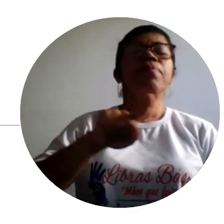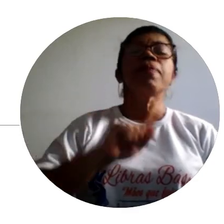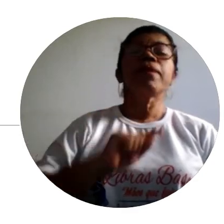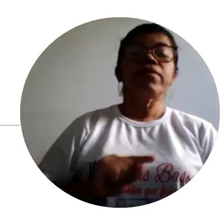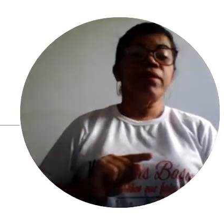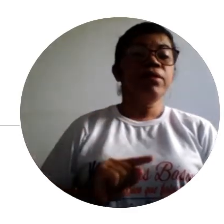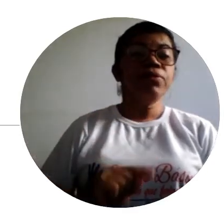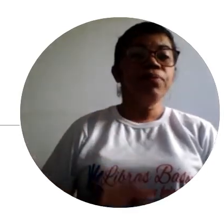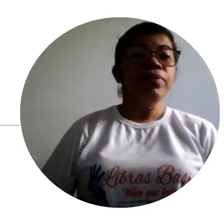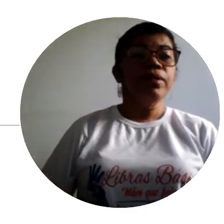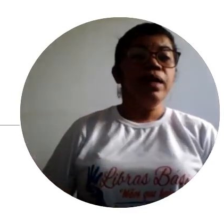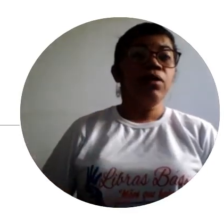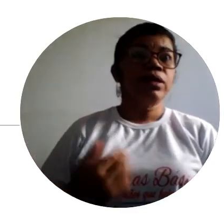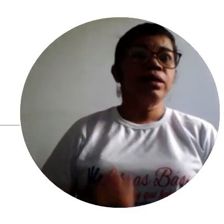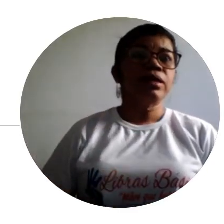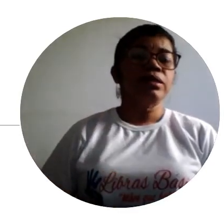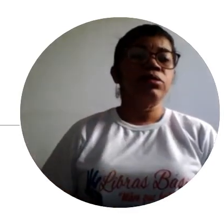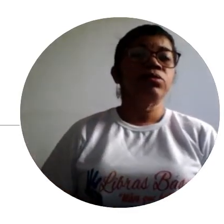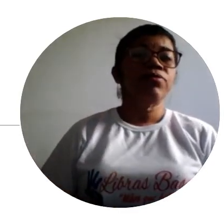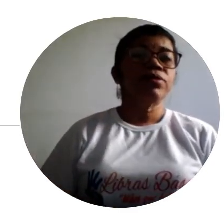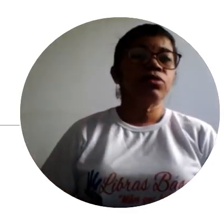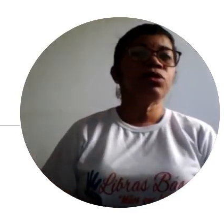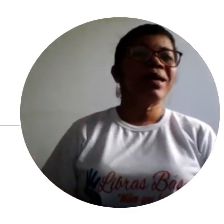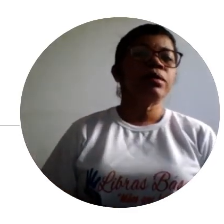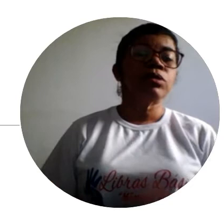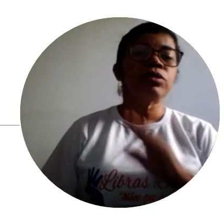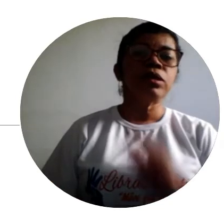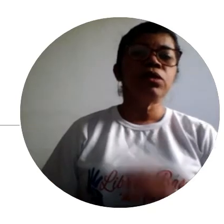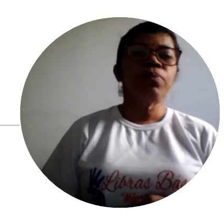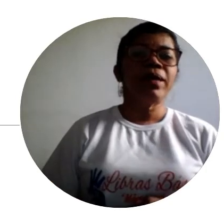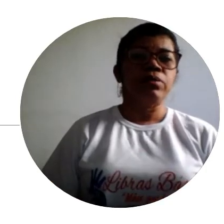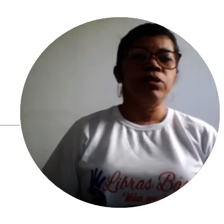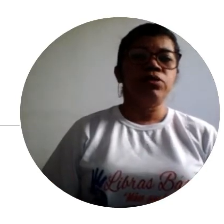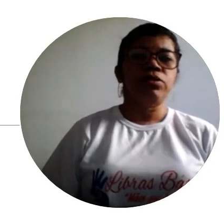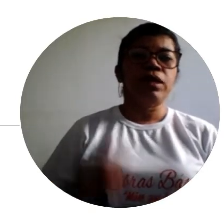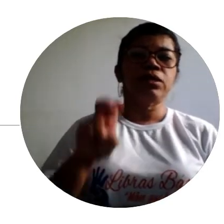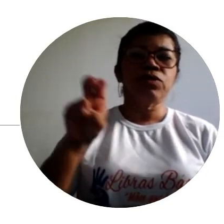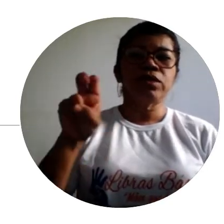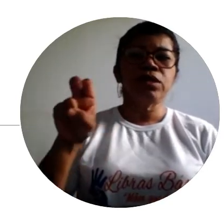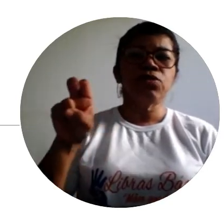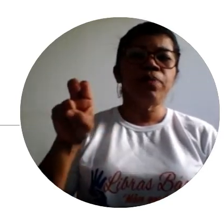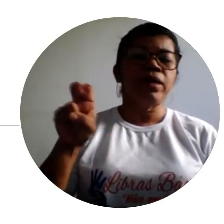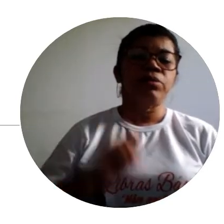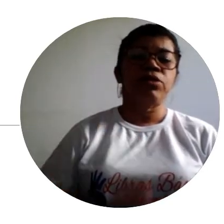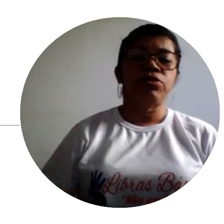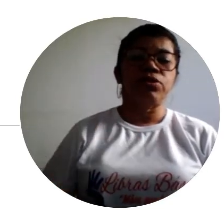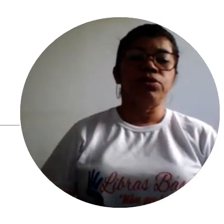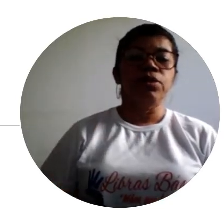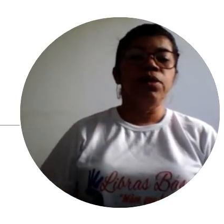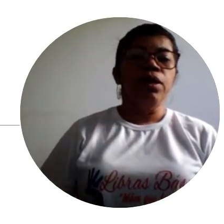ela, certo? É a orientação, então aí são os parâmetros, são cinco parâmetros, tá? São cinco